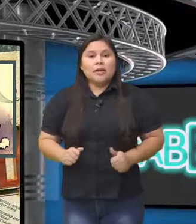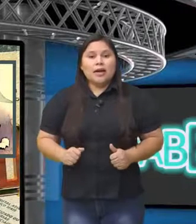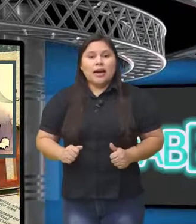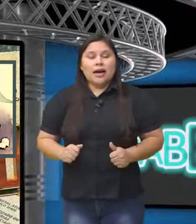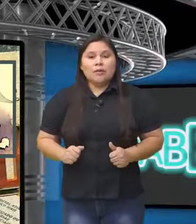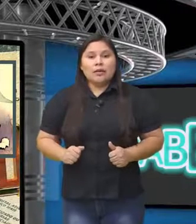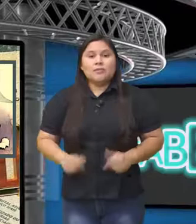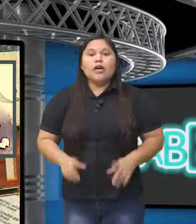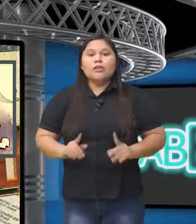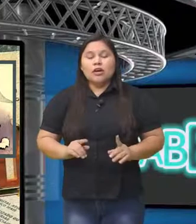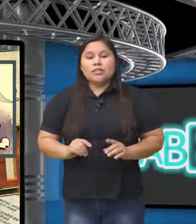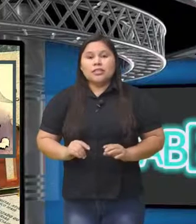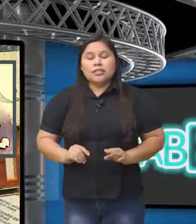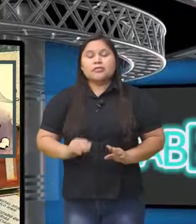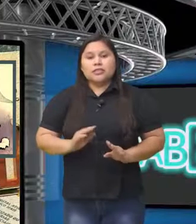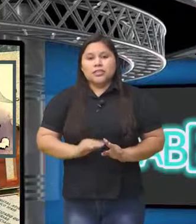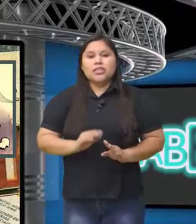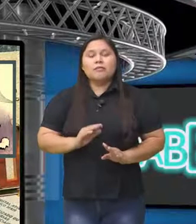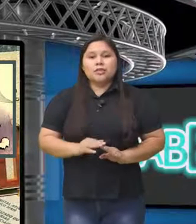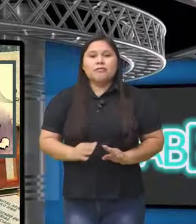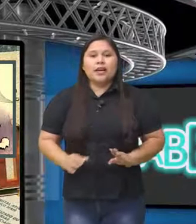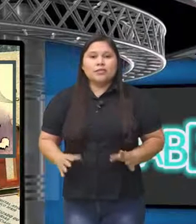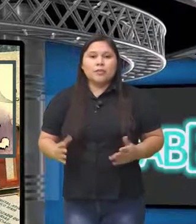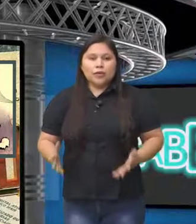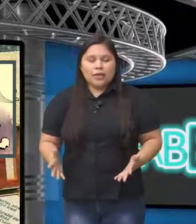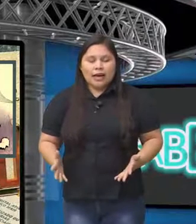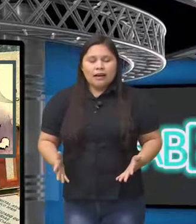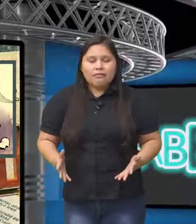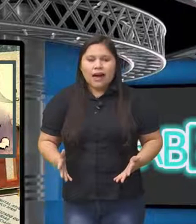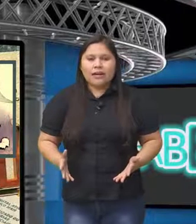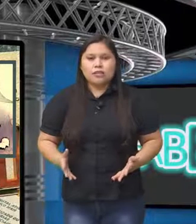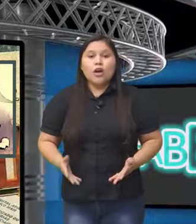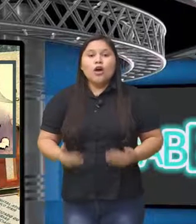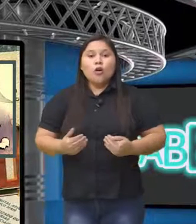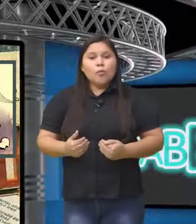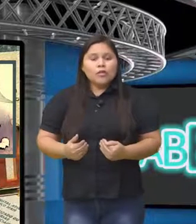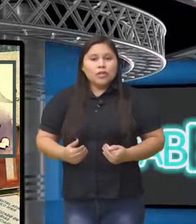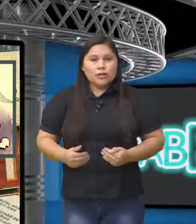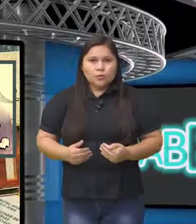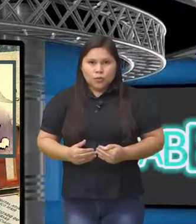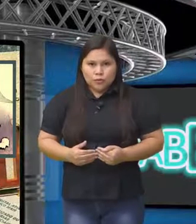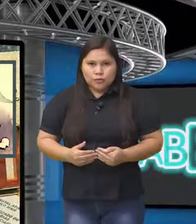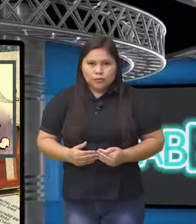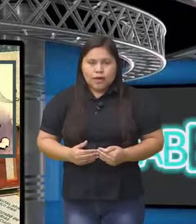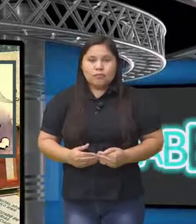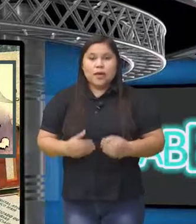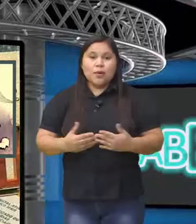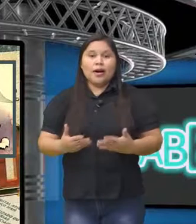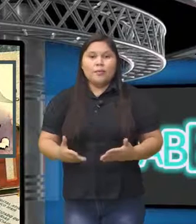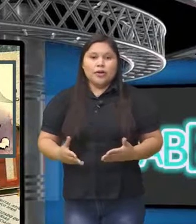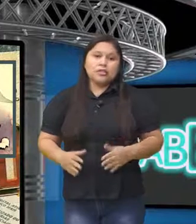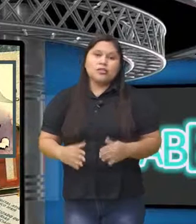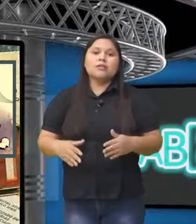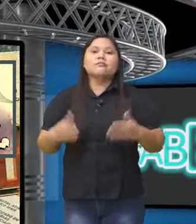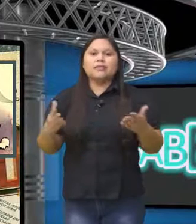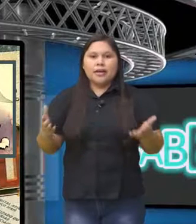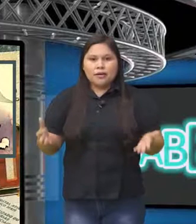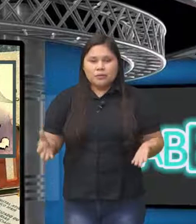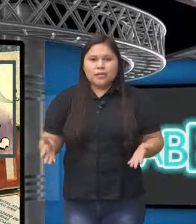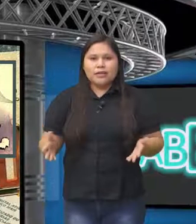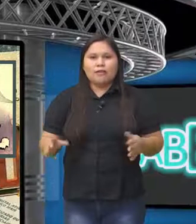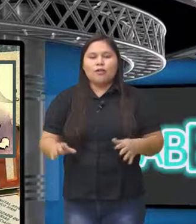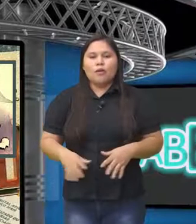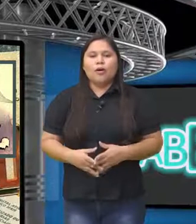nossa primeira aula, nós tínhamos que falar sobre toda a Era Vargas. Como o Estado Novo, o tempo acabou e a gente não